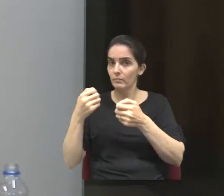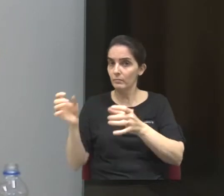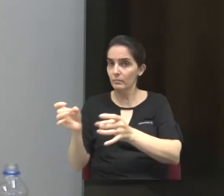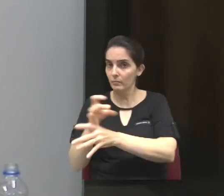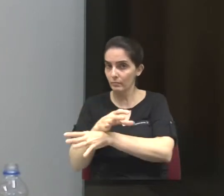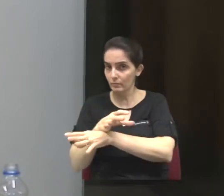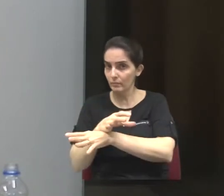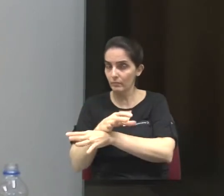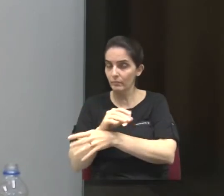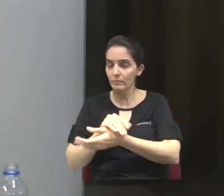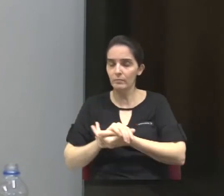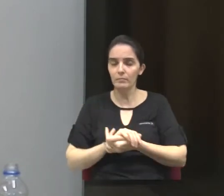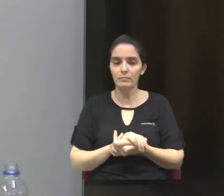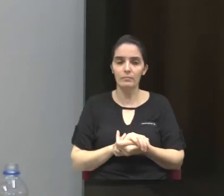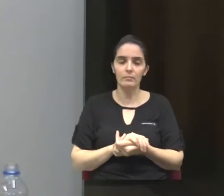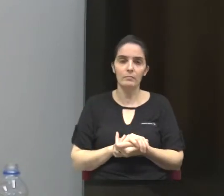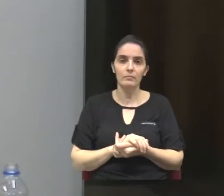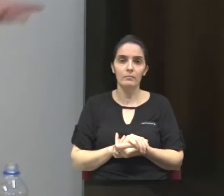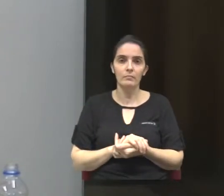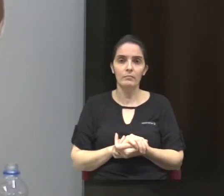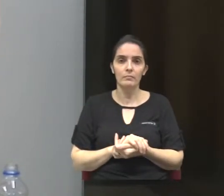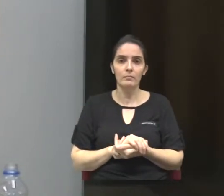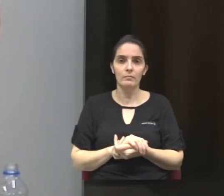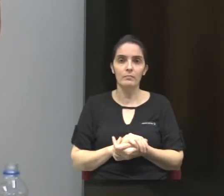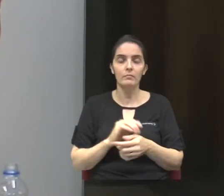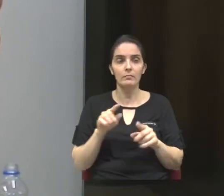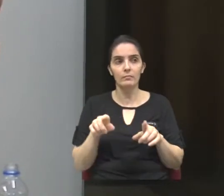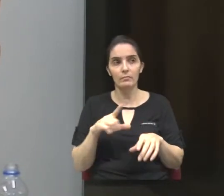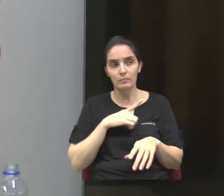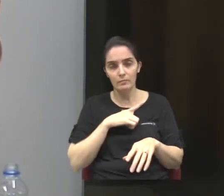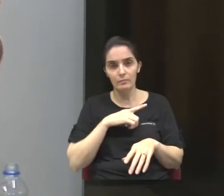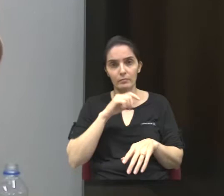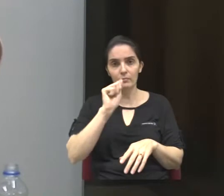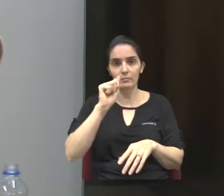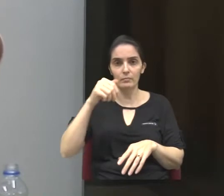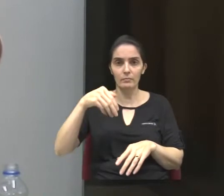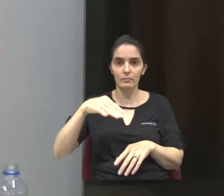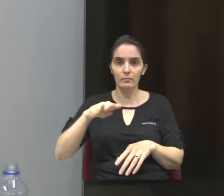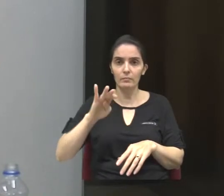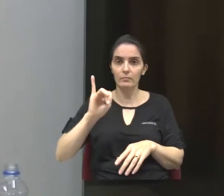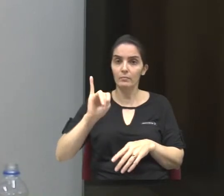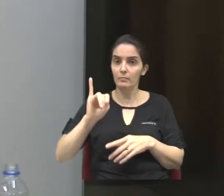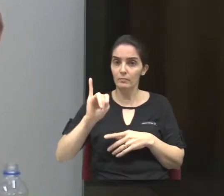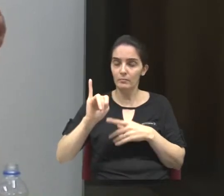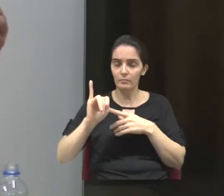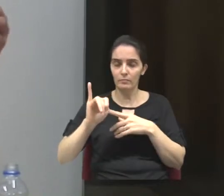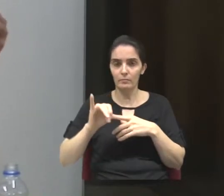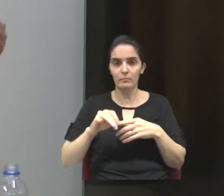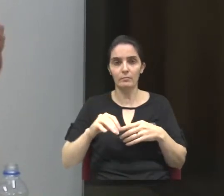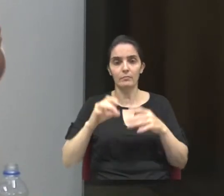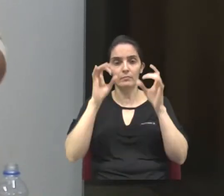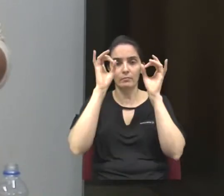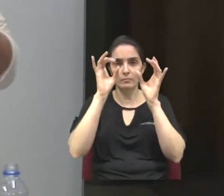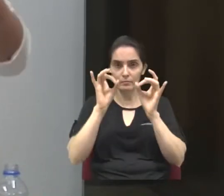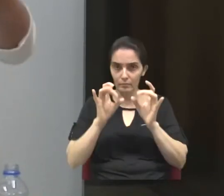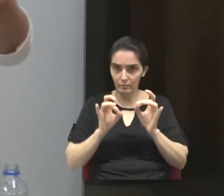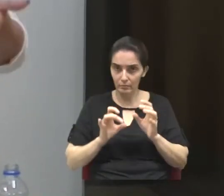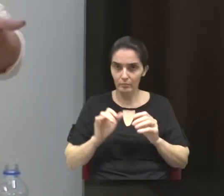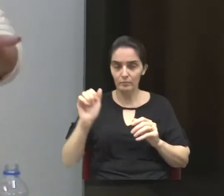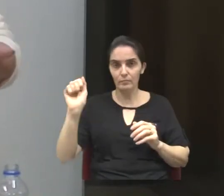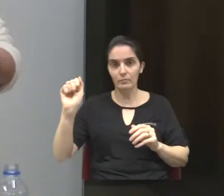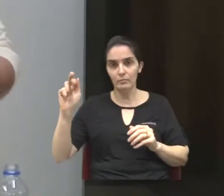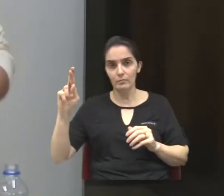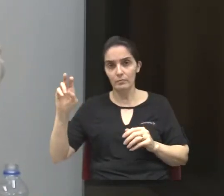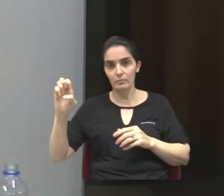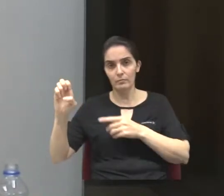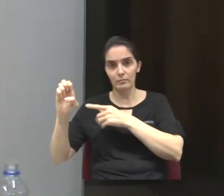temos o ame uma colocação de especialistas no ame o are os médicos que